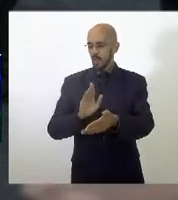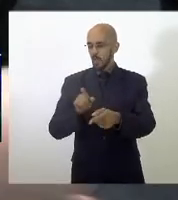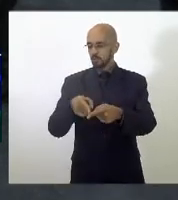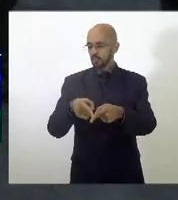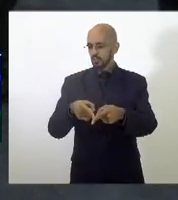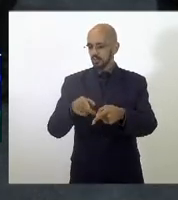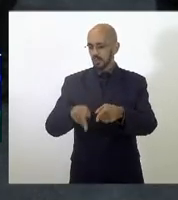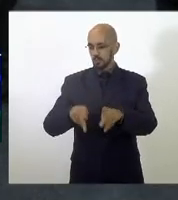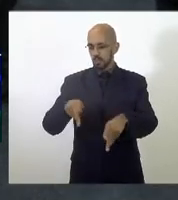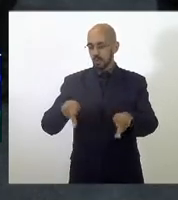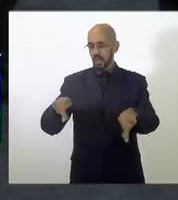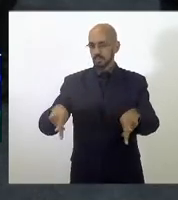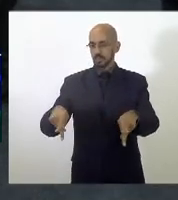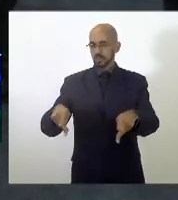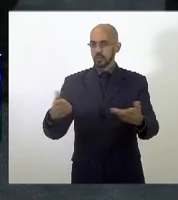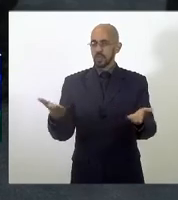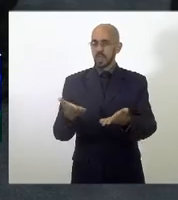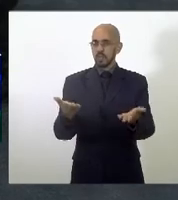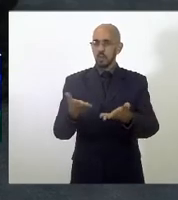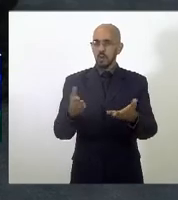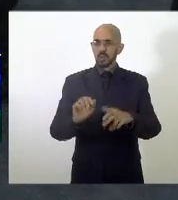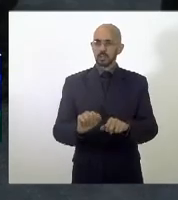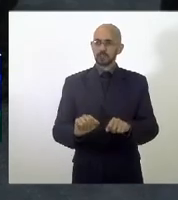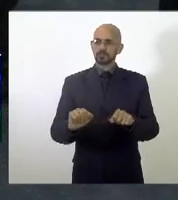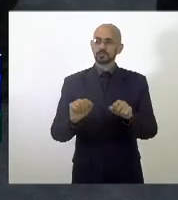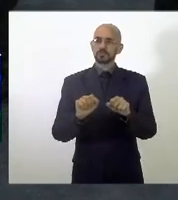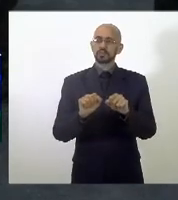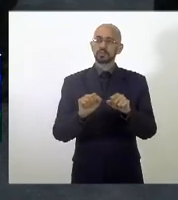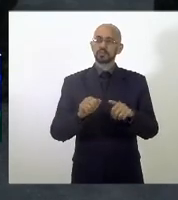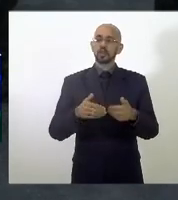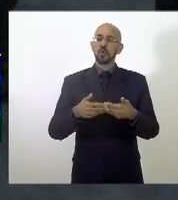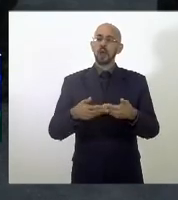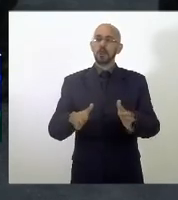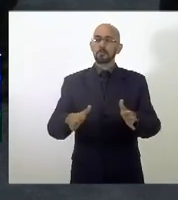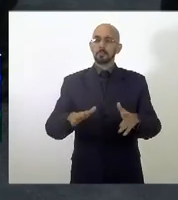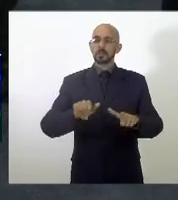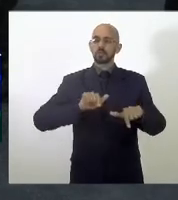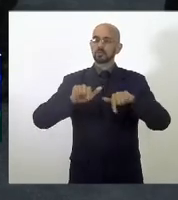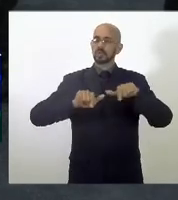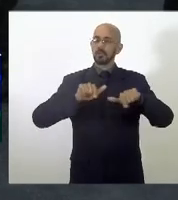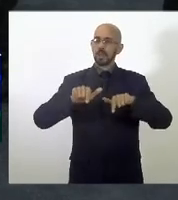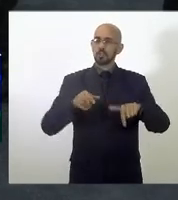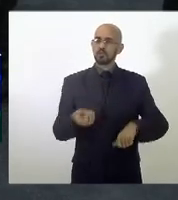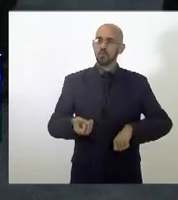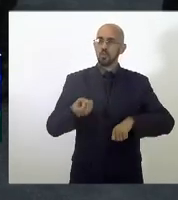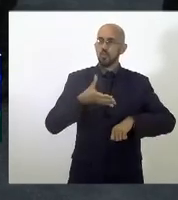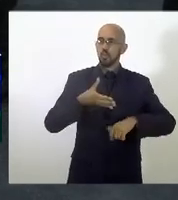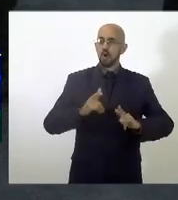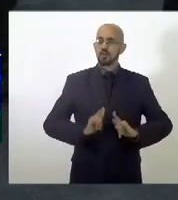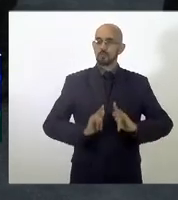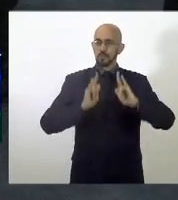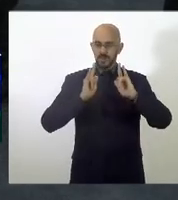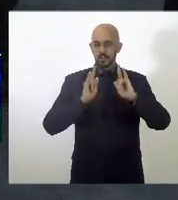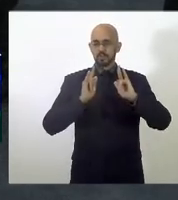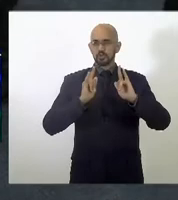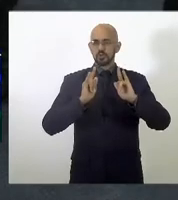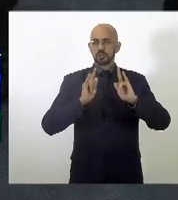E estamos abrindo agora os trabalhos no novo parlamento,